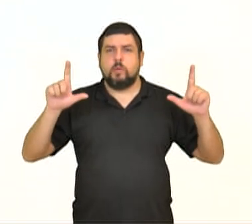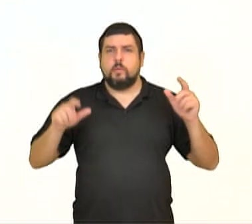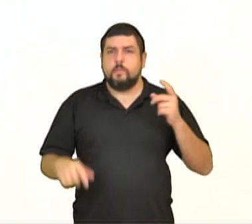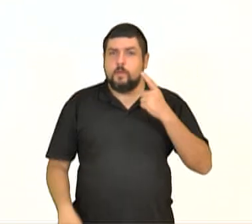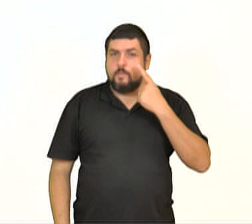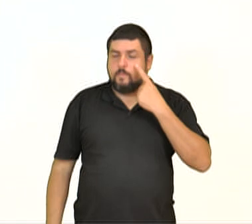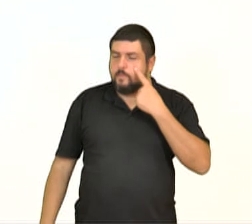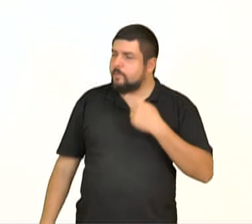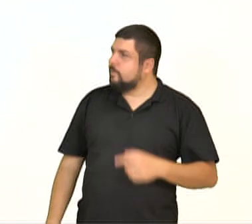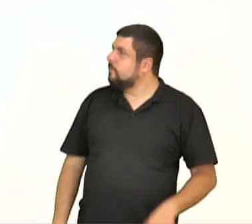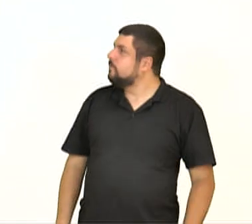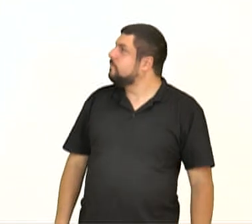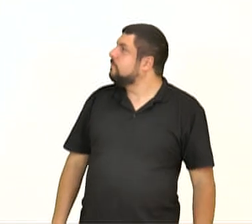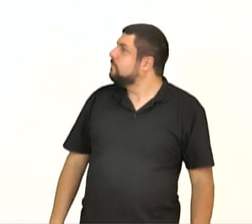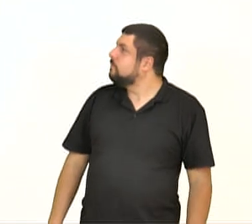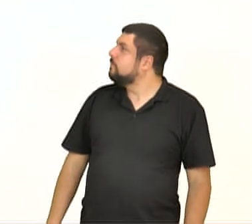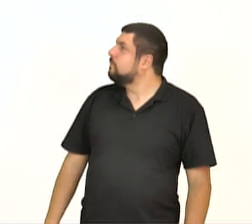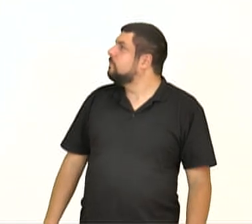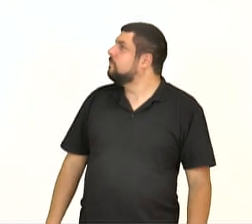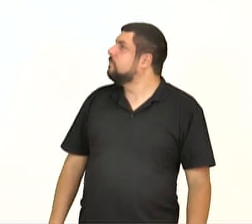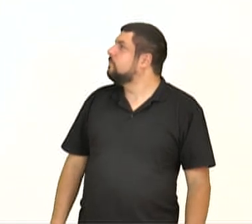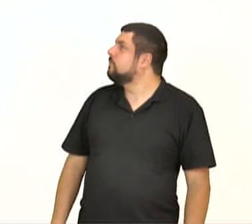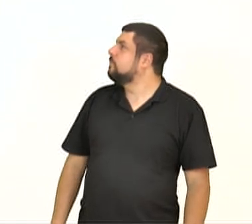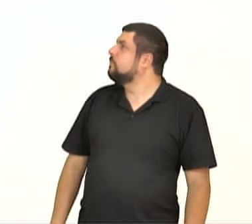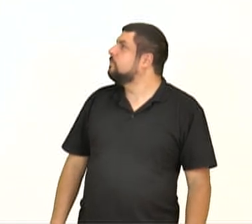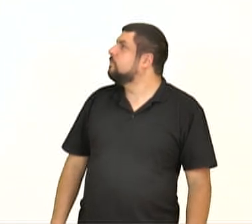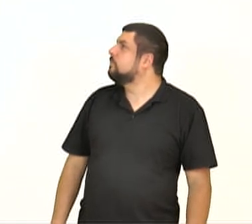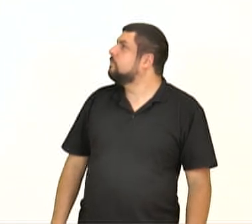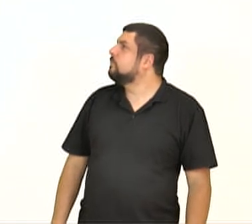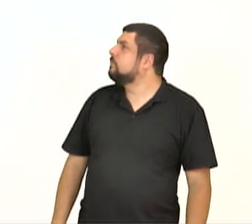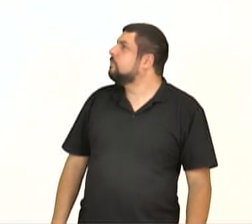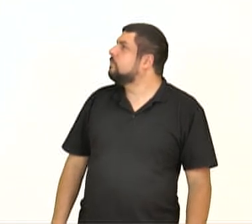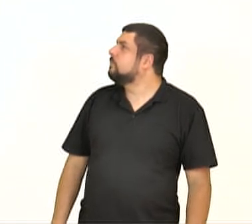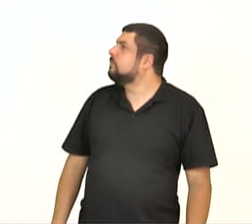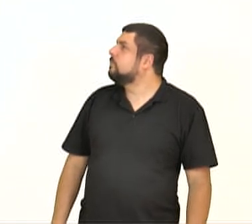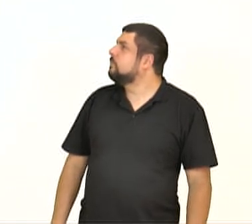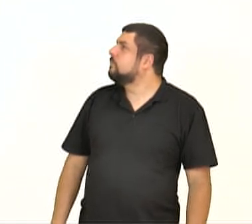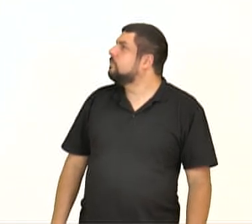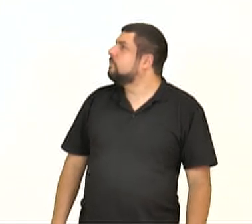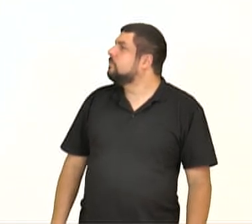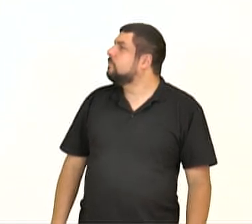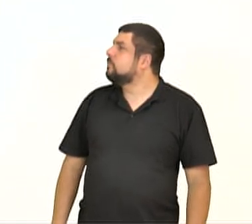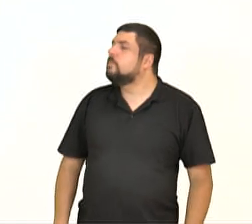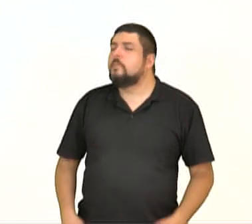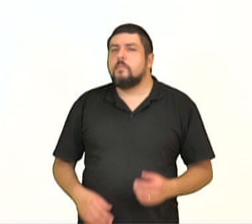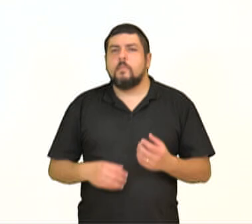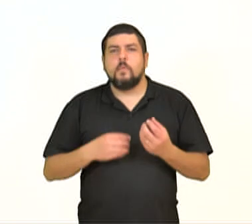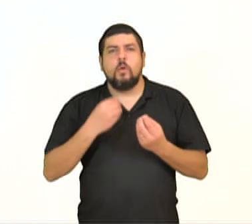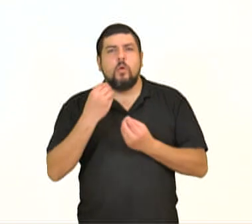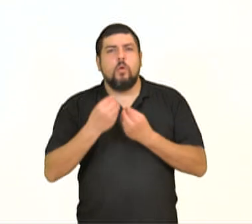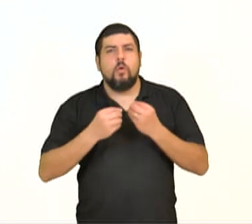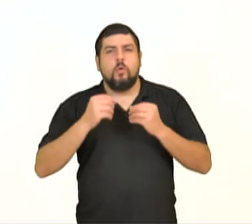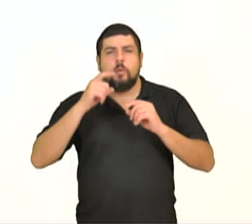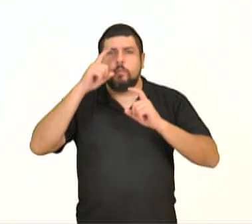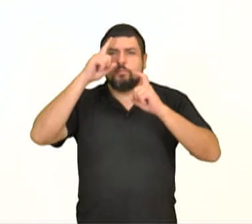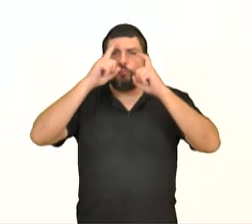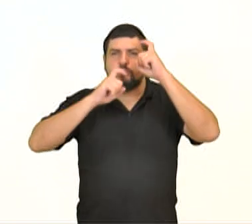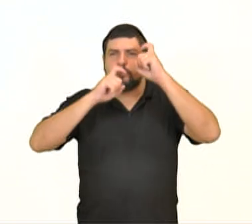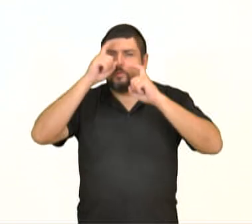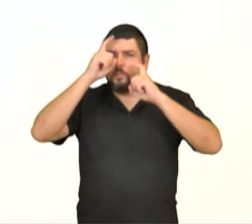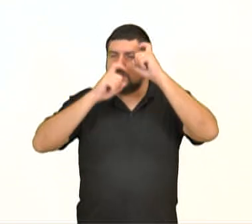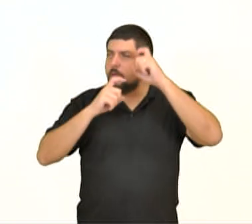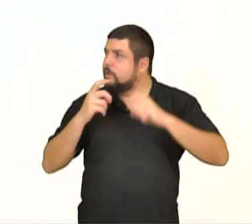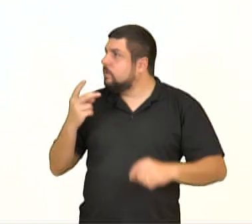os aspectos visuais dessa charge, a expressão facial, tanto da senhora quanto do menino. O menino fica um